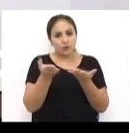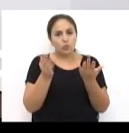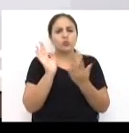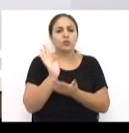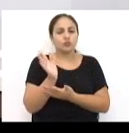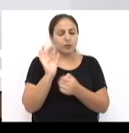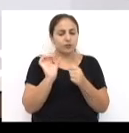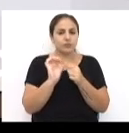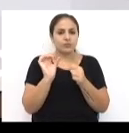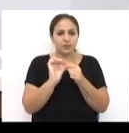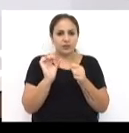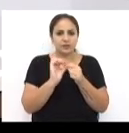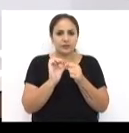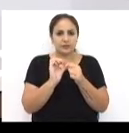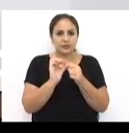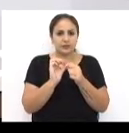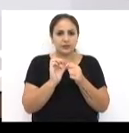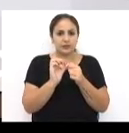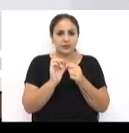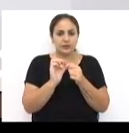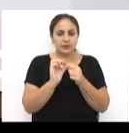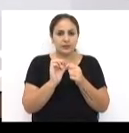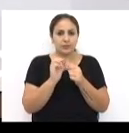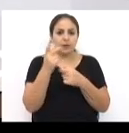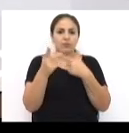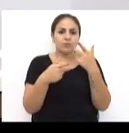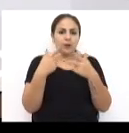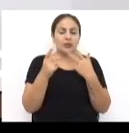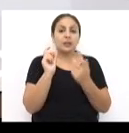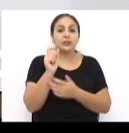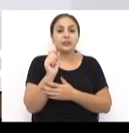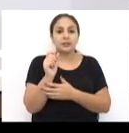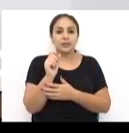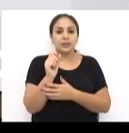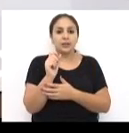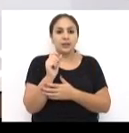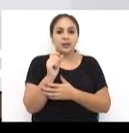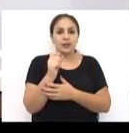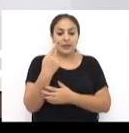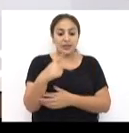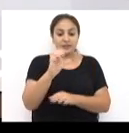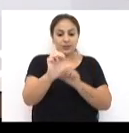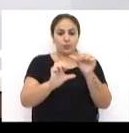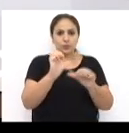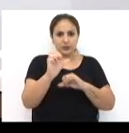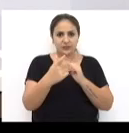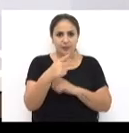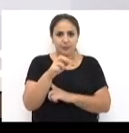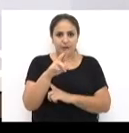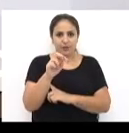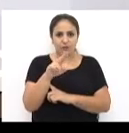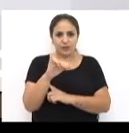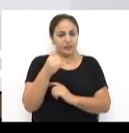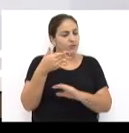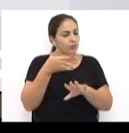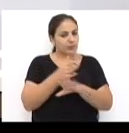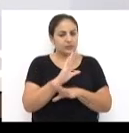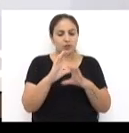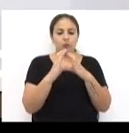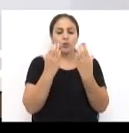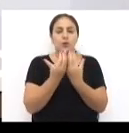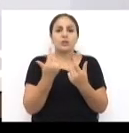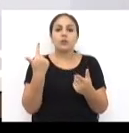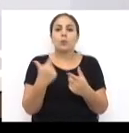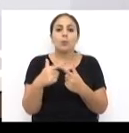já fazem uma colocação de que essa reforma não passará no Congresso porque não